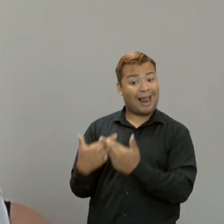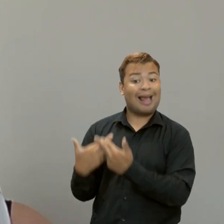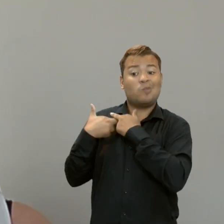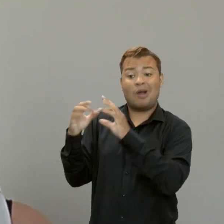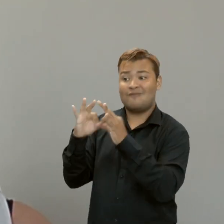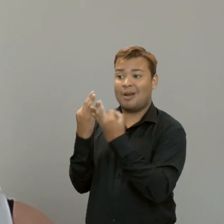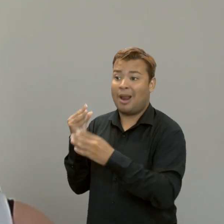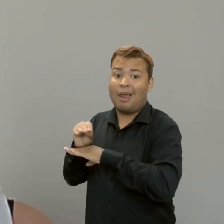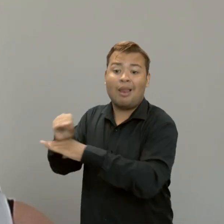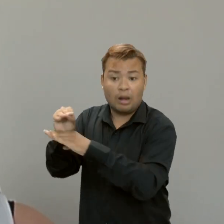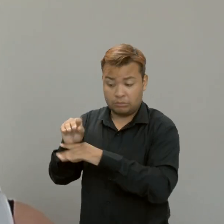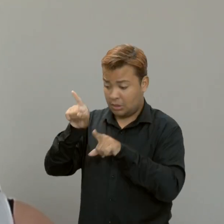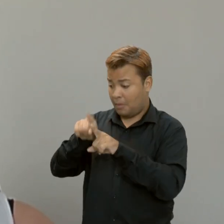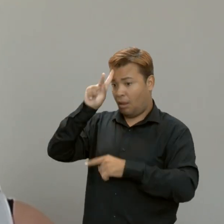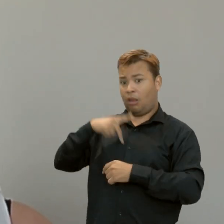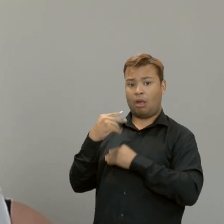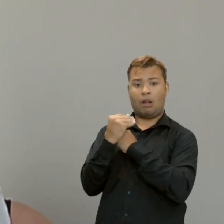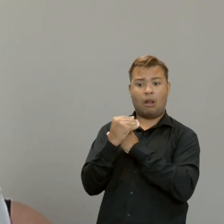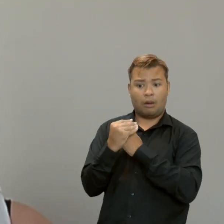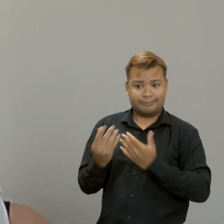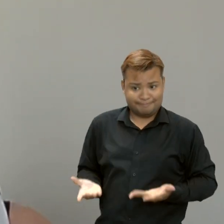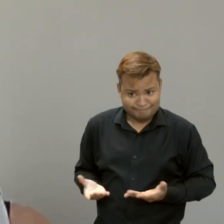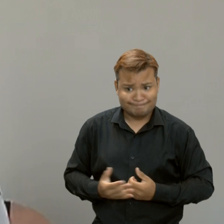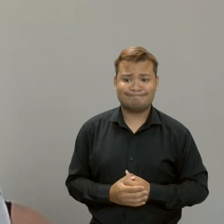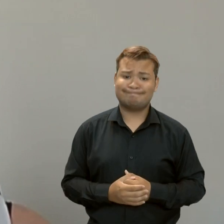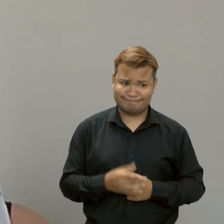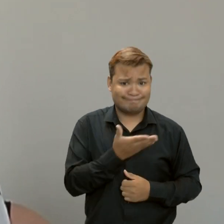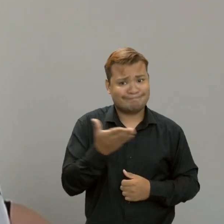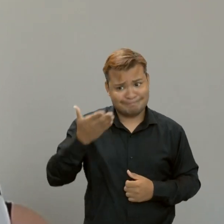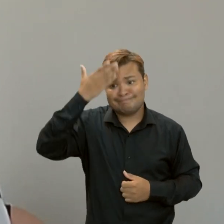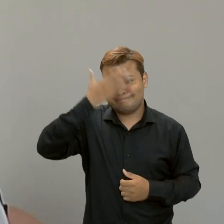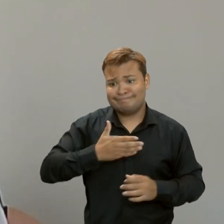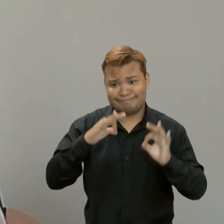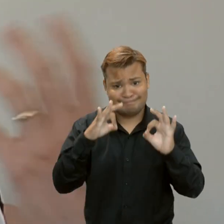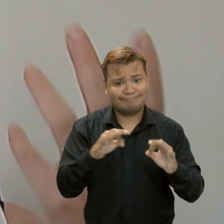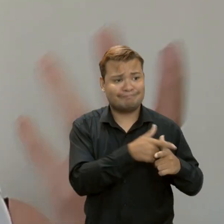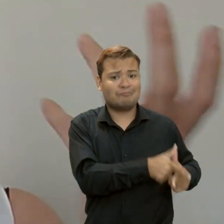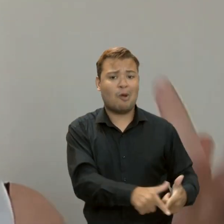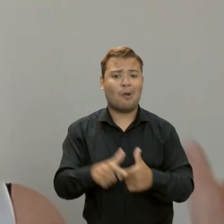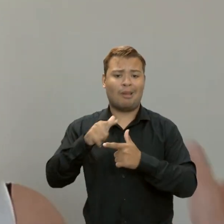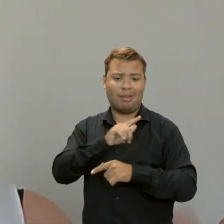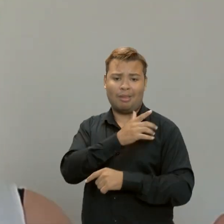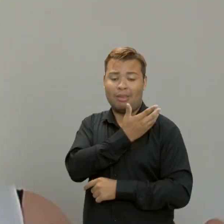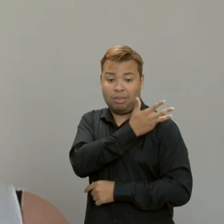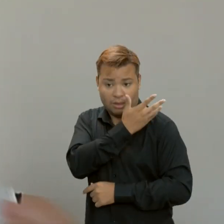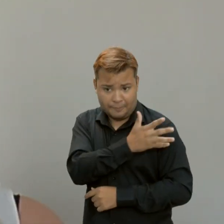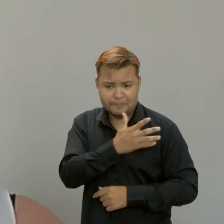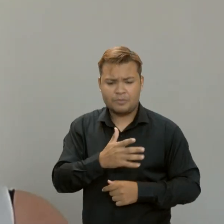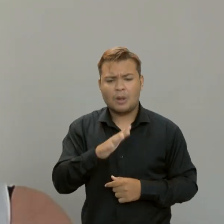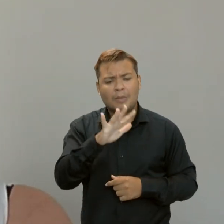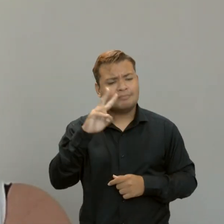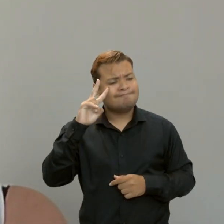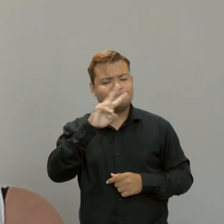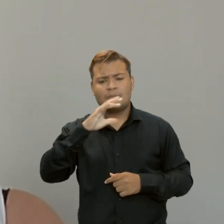própria vida e da sua família, não é? Então é evidente isso. E o que o que fica de positivo disso